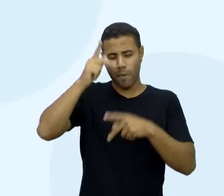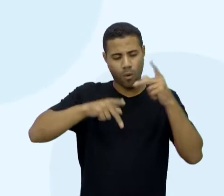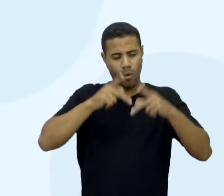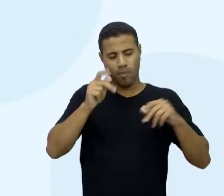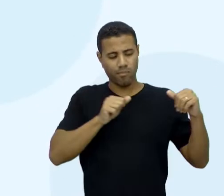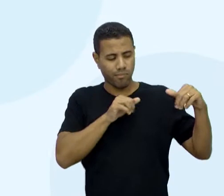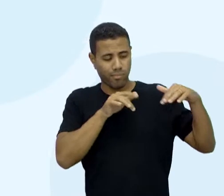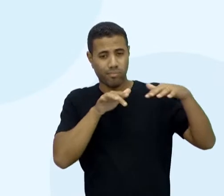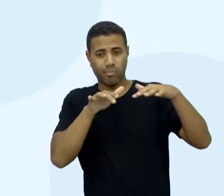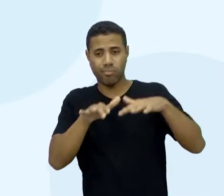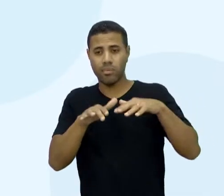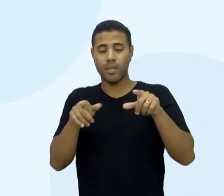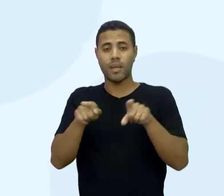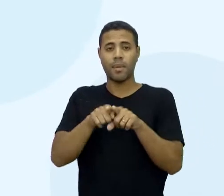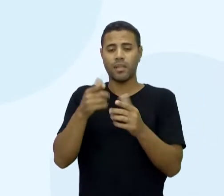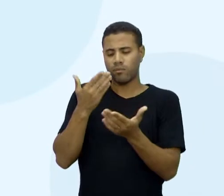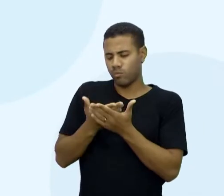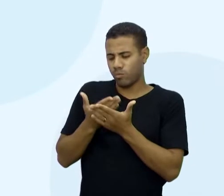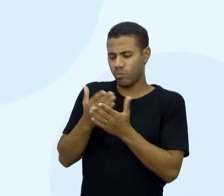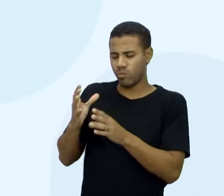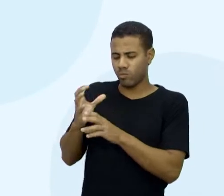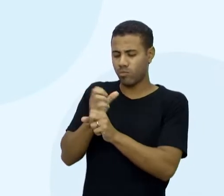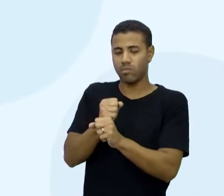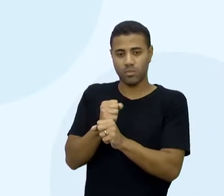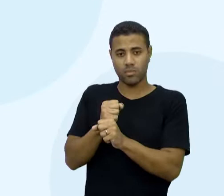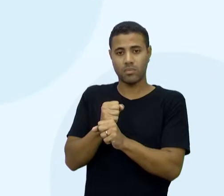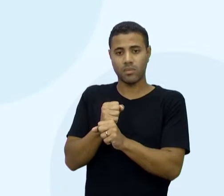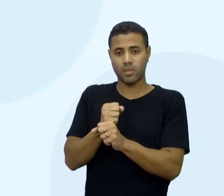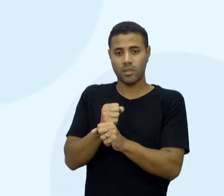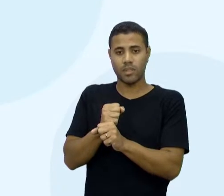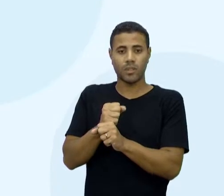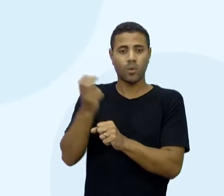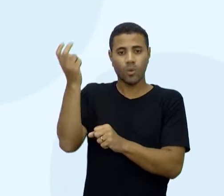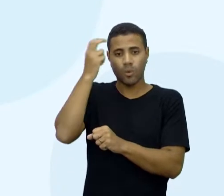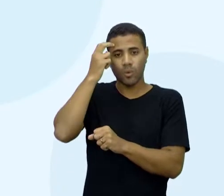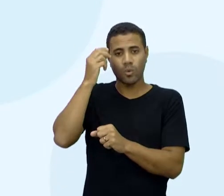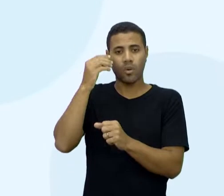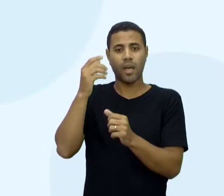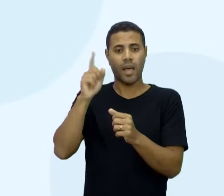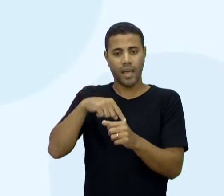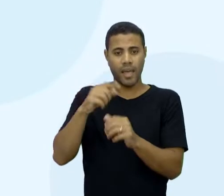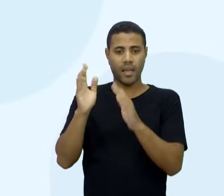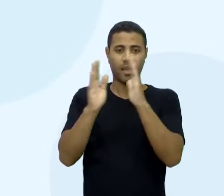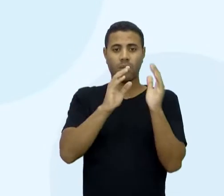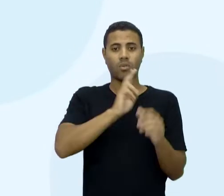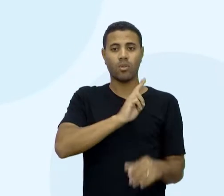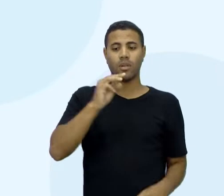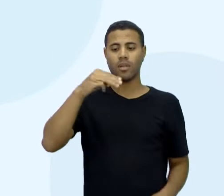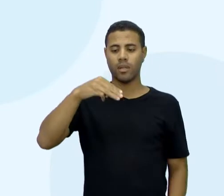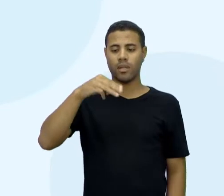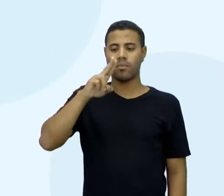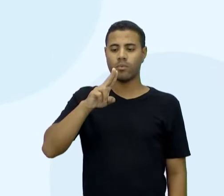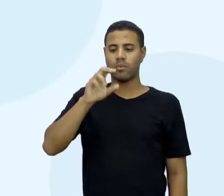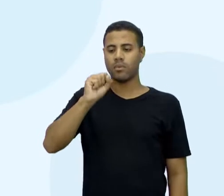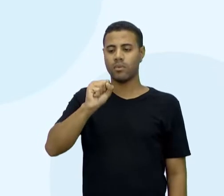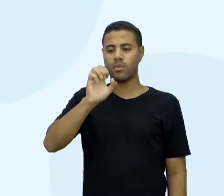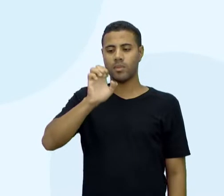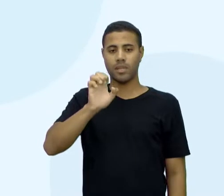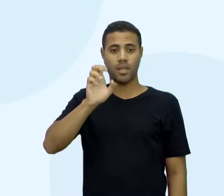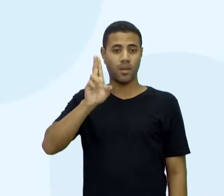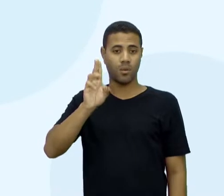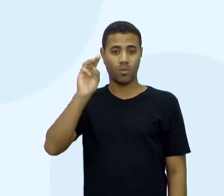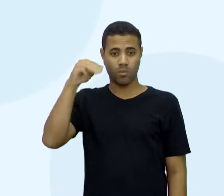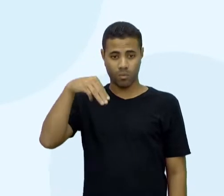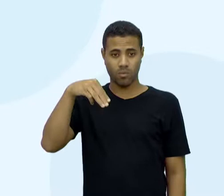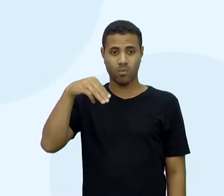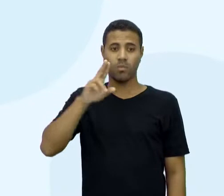diferentes eram armazenados. E essa instituição era chamada de museum, tá? E parece com o museu que a gente